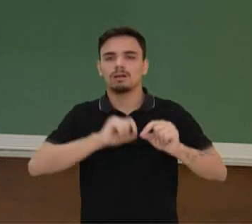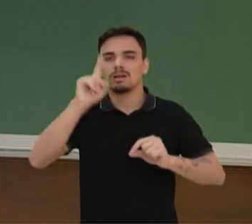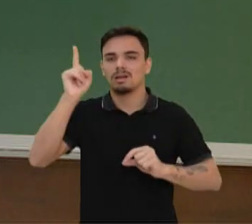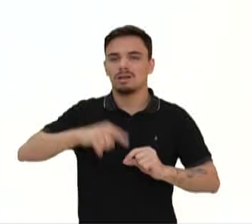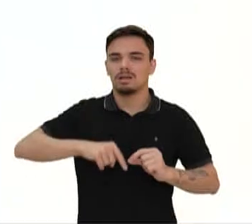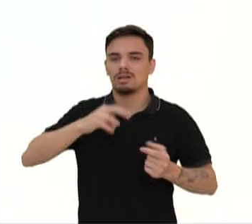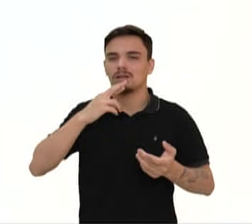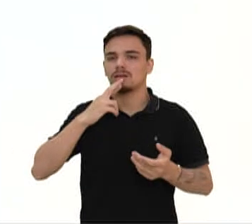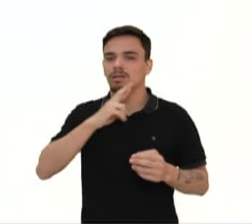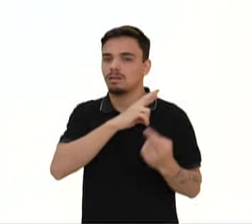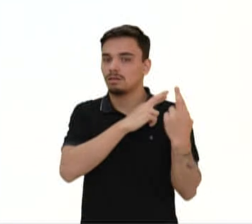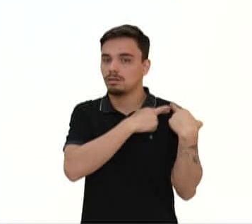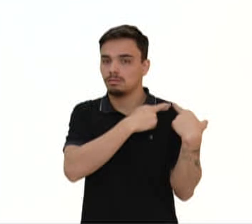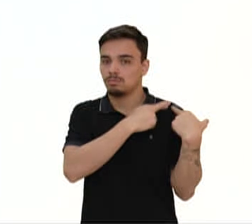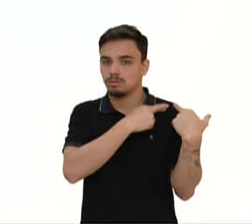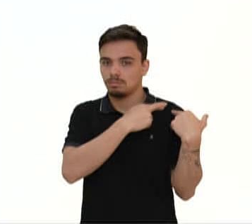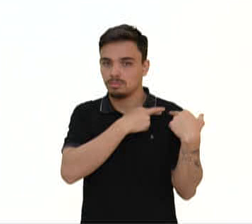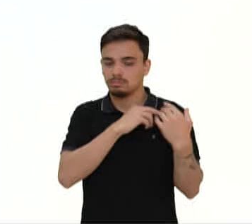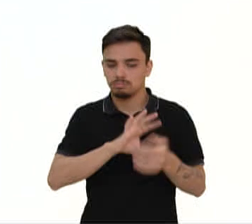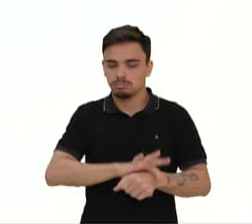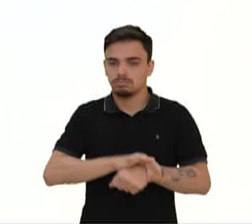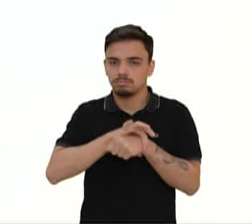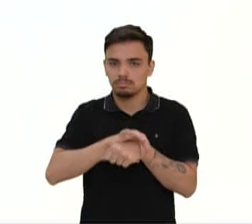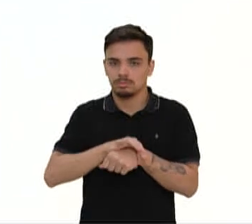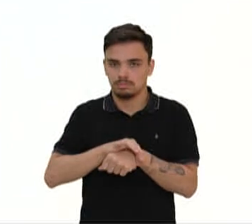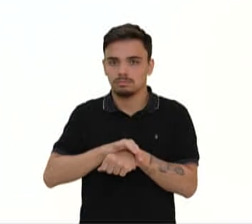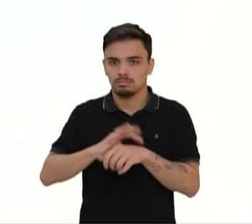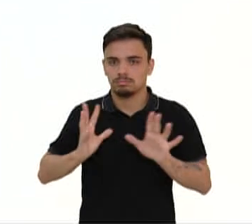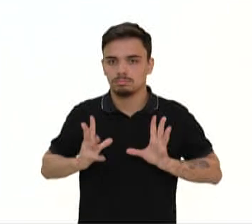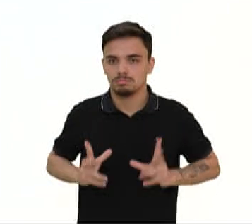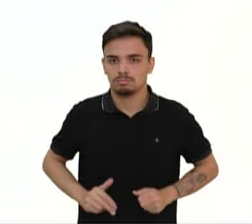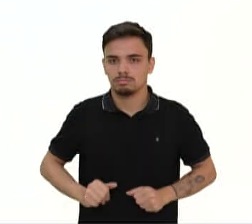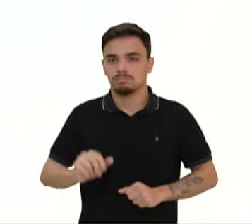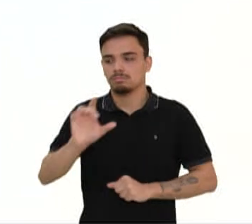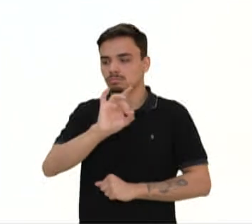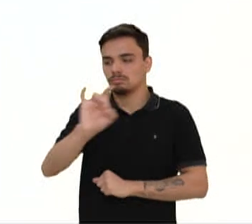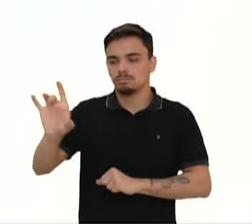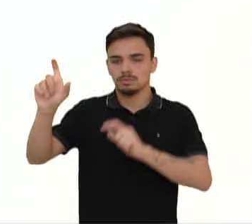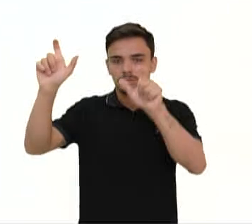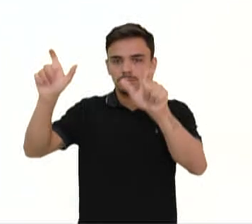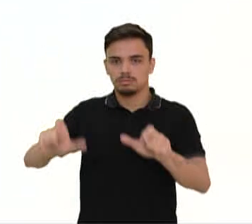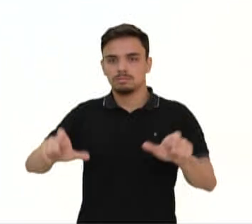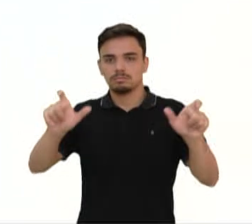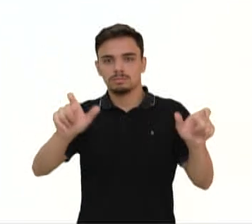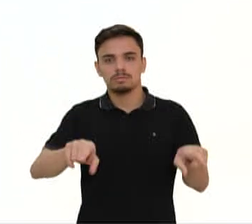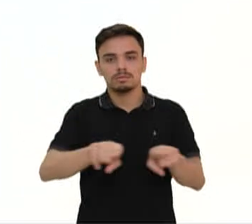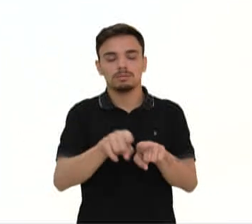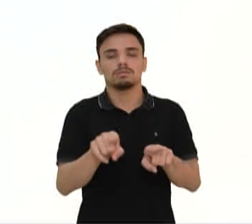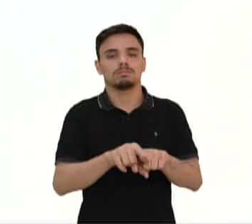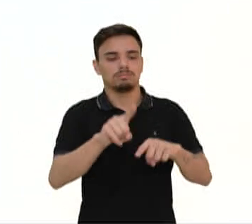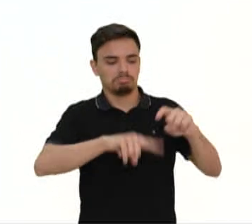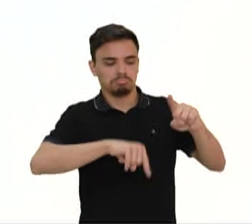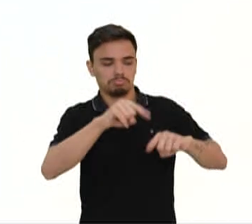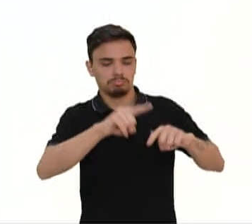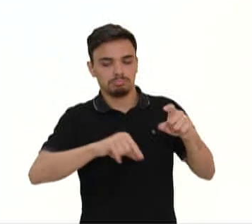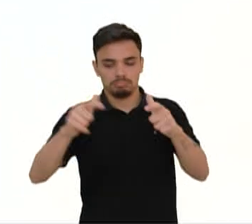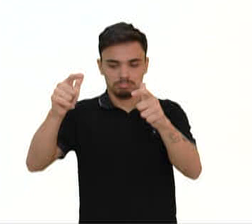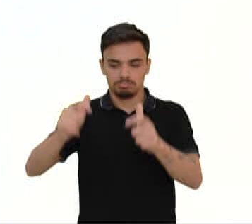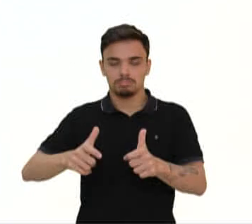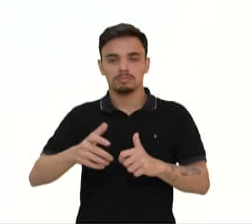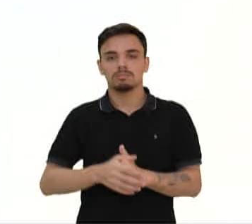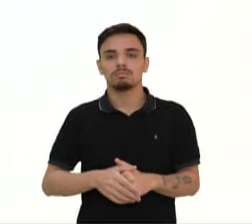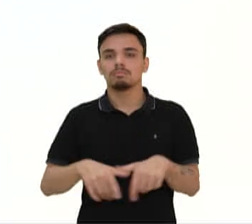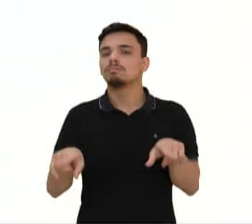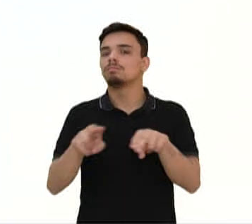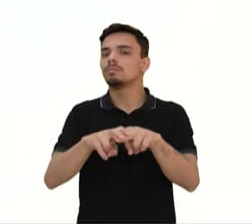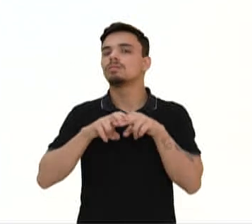por garantir a higienização adequada das pessoas, dos objetos e do ambiente. No entanto, é